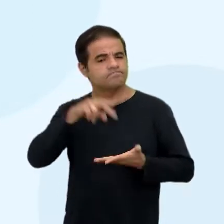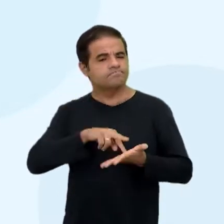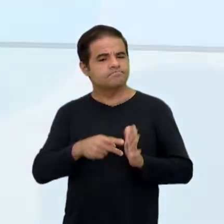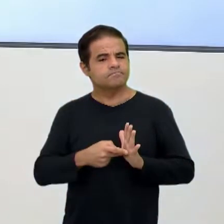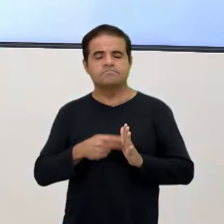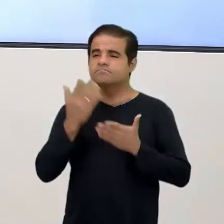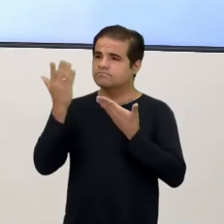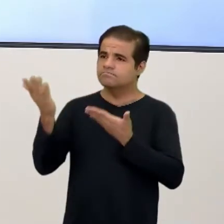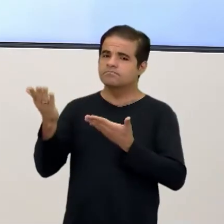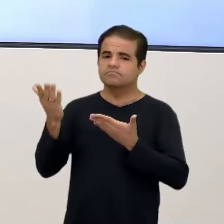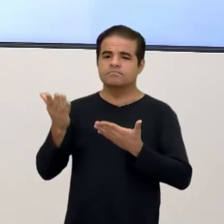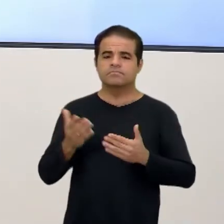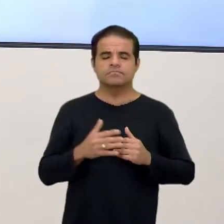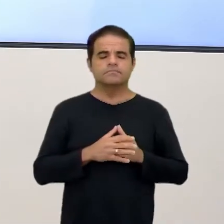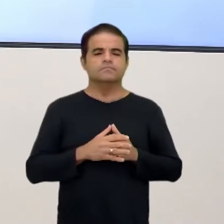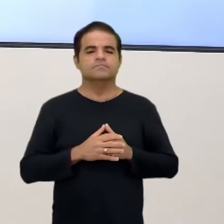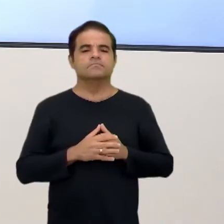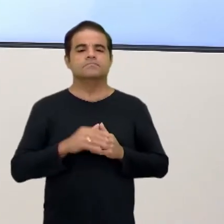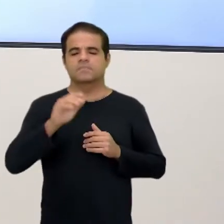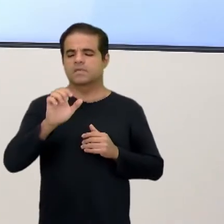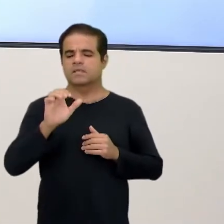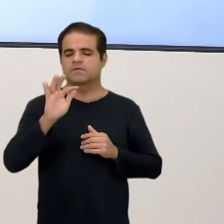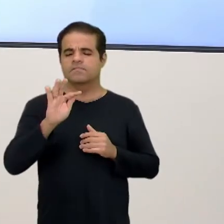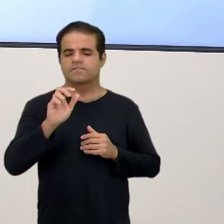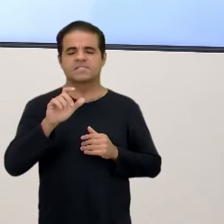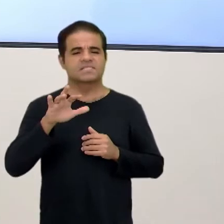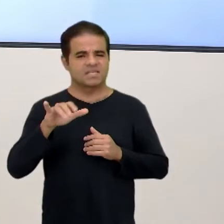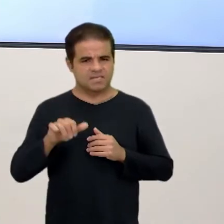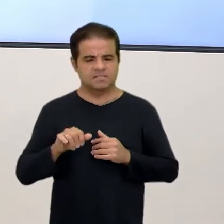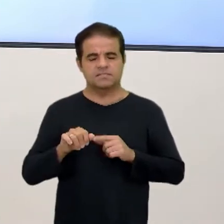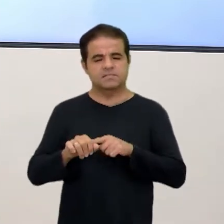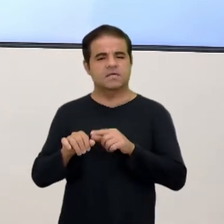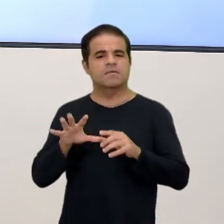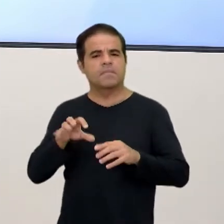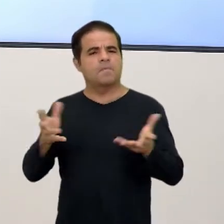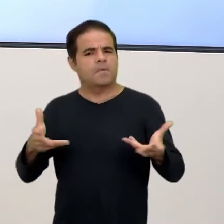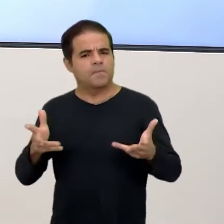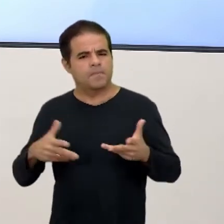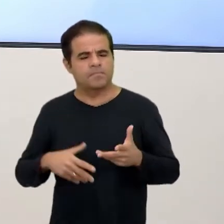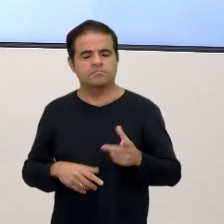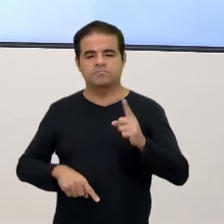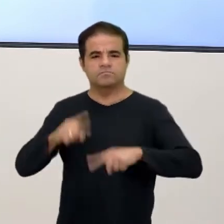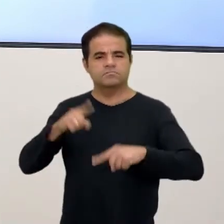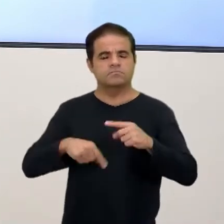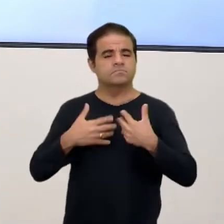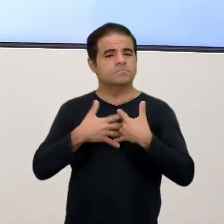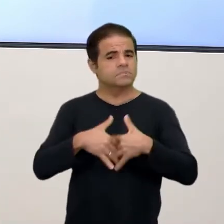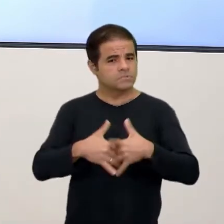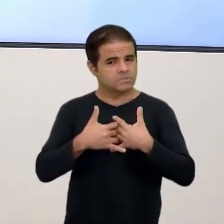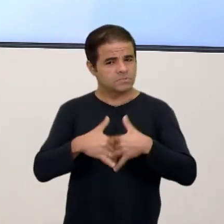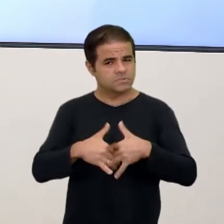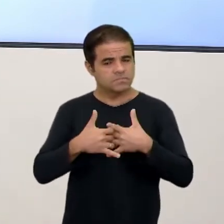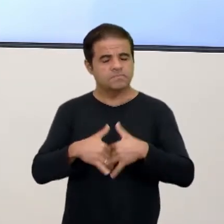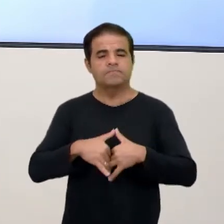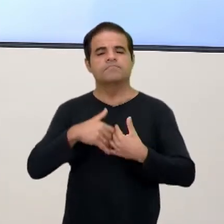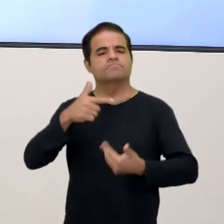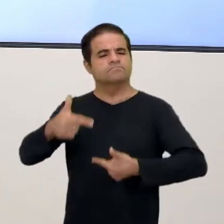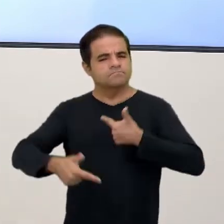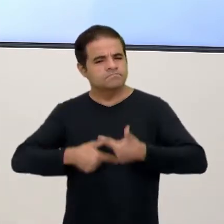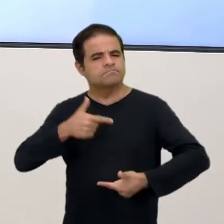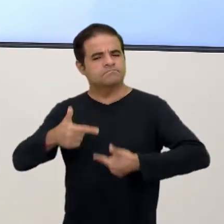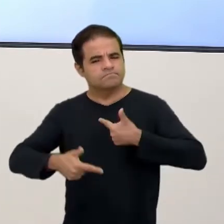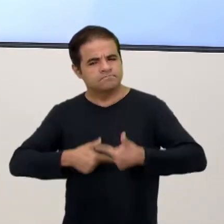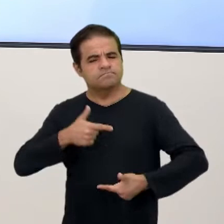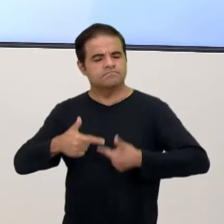câmera 3 aqui comigo. A eficiência é quando a gente pega um objeto, neste caso aqui uma máquina, e ela trabalhe com